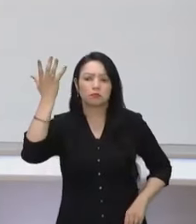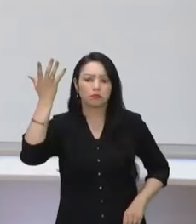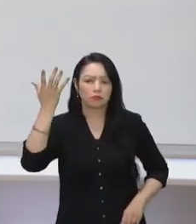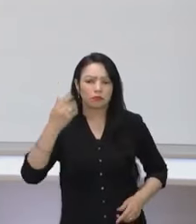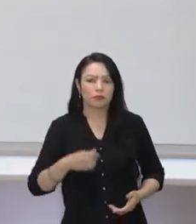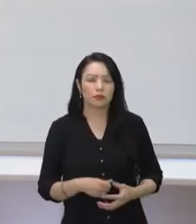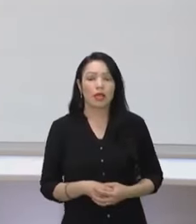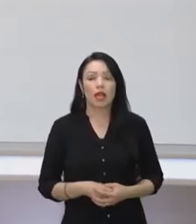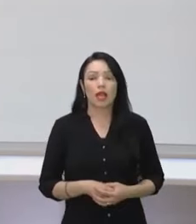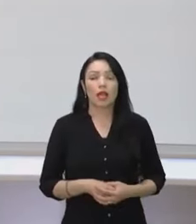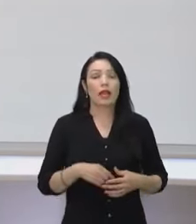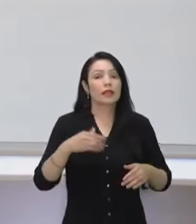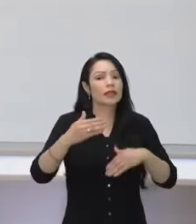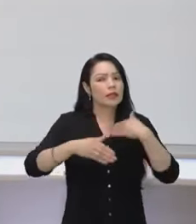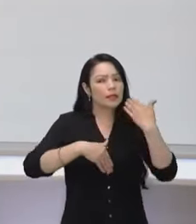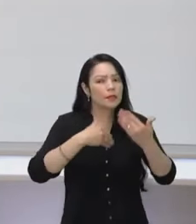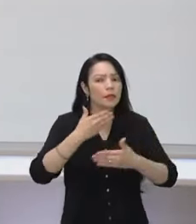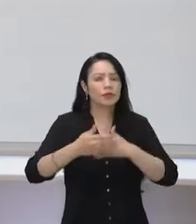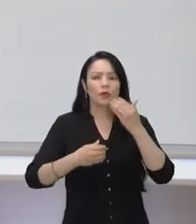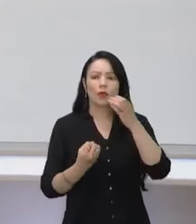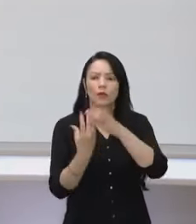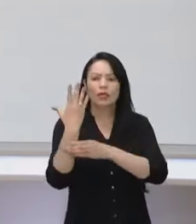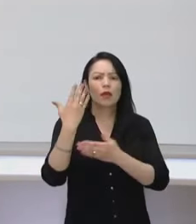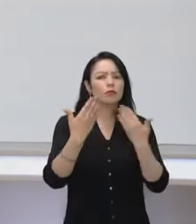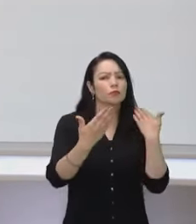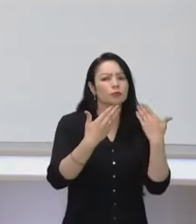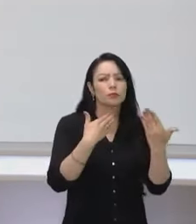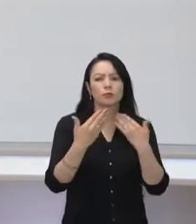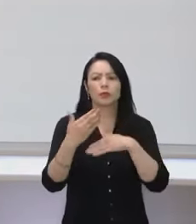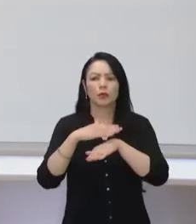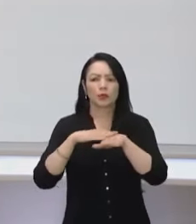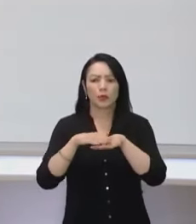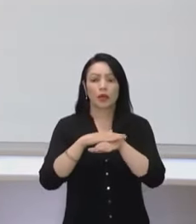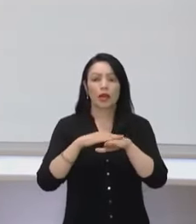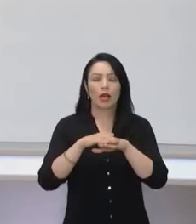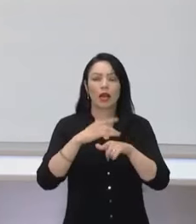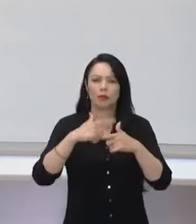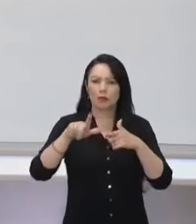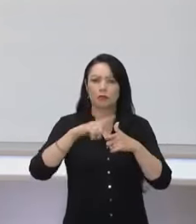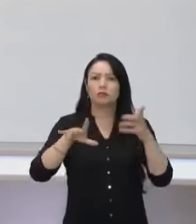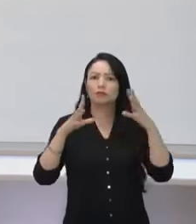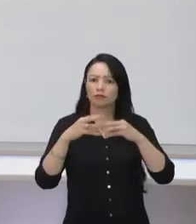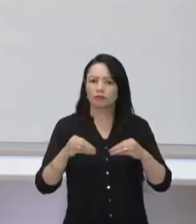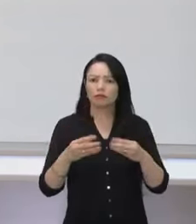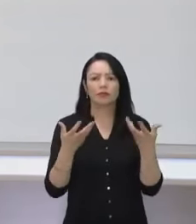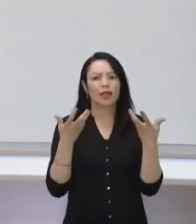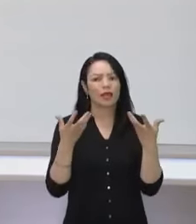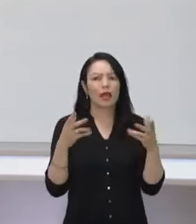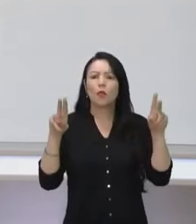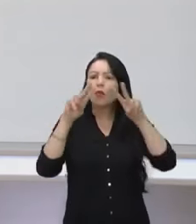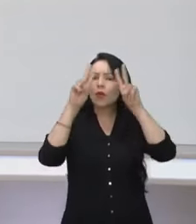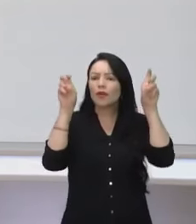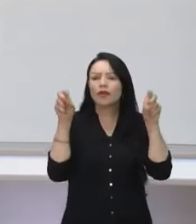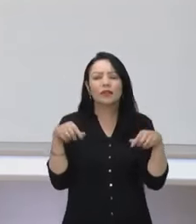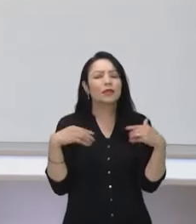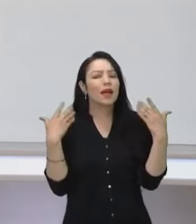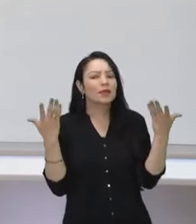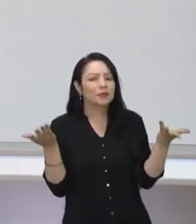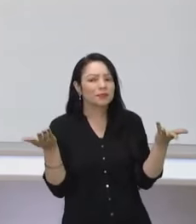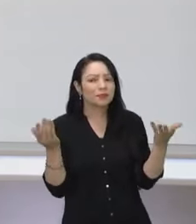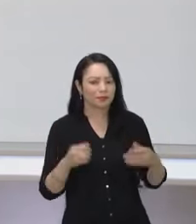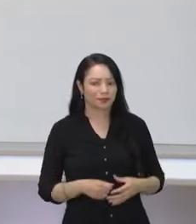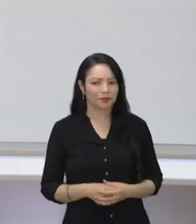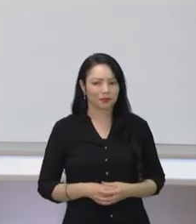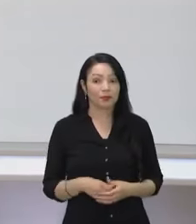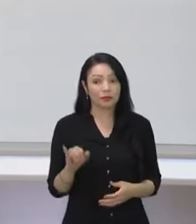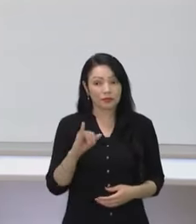conclui, e a partir disso ele cria um debate para gerar uma solução a respeito daquilo. Qual que é o tema aí, o assunto geral?